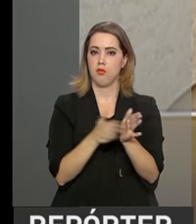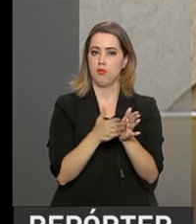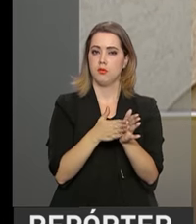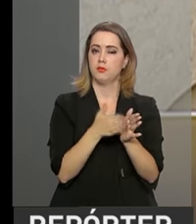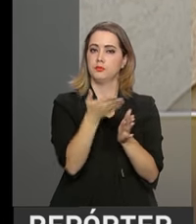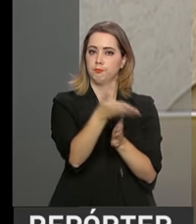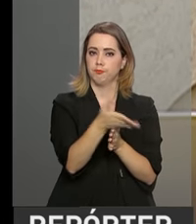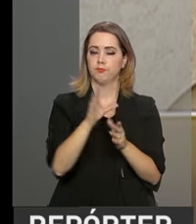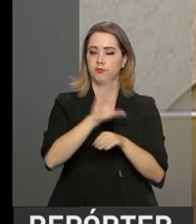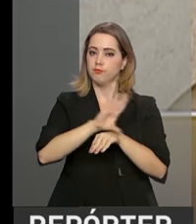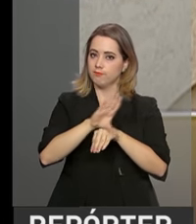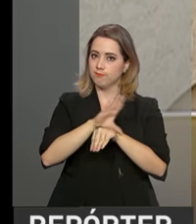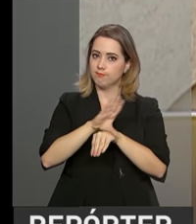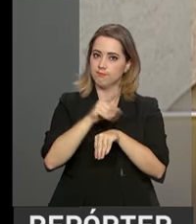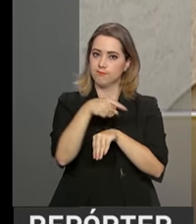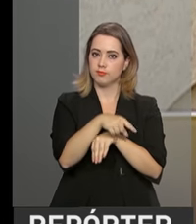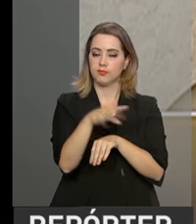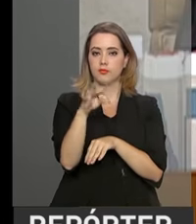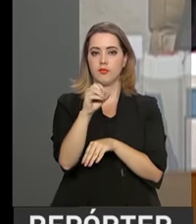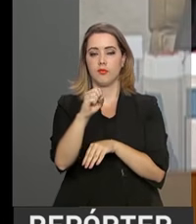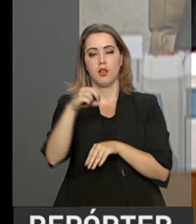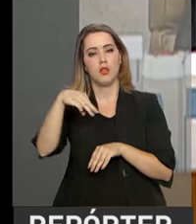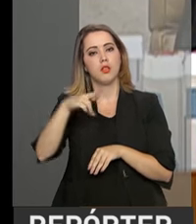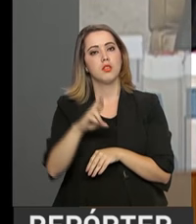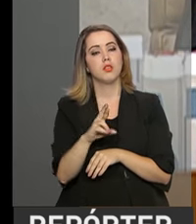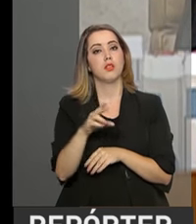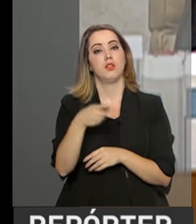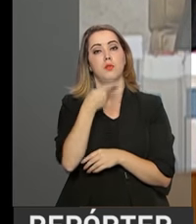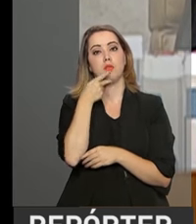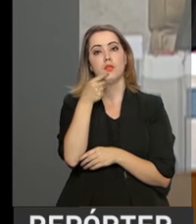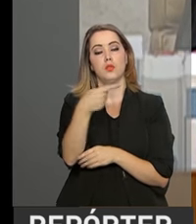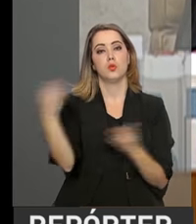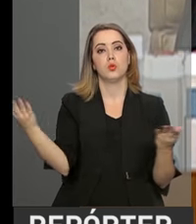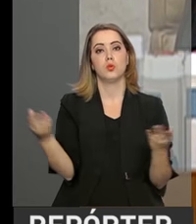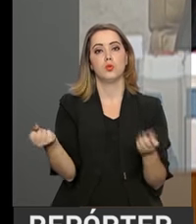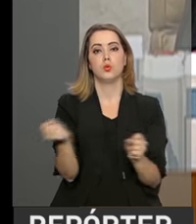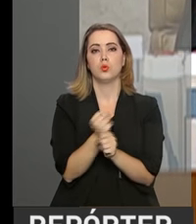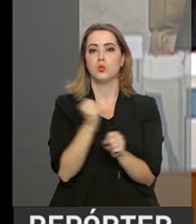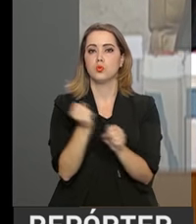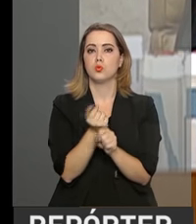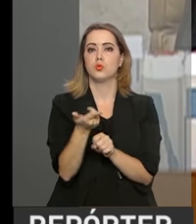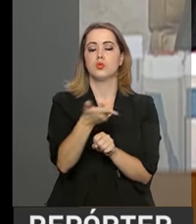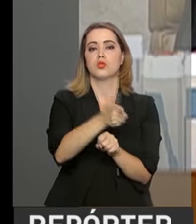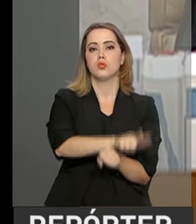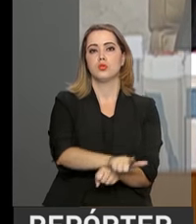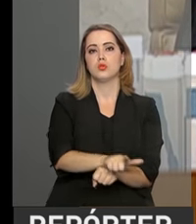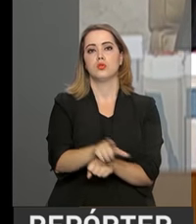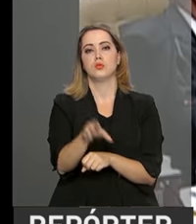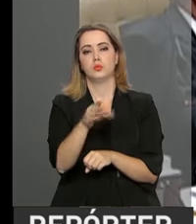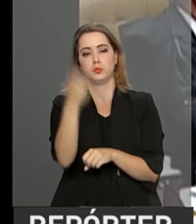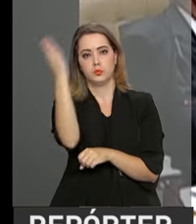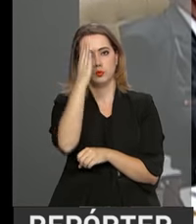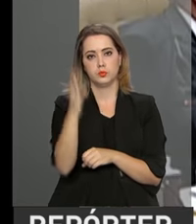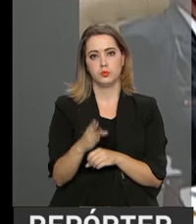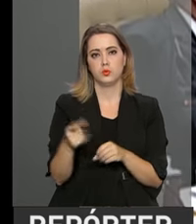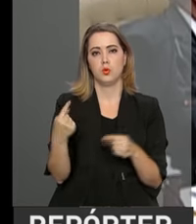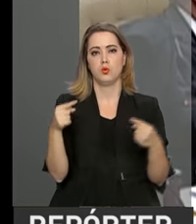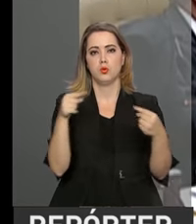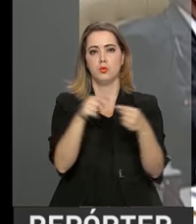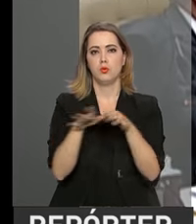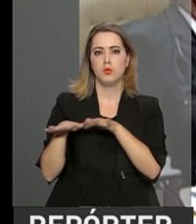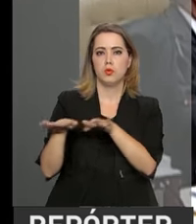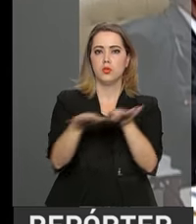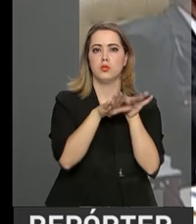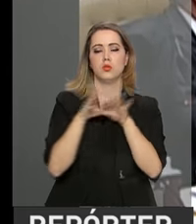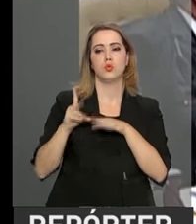à Constituição. Temer disse que esta foi a data da reconstrução do Estado brasileiro sob o foco da democracia e do